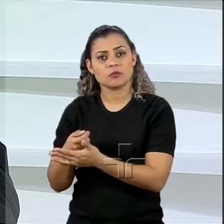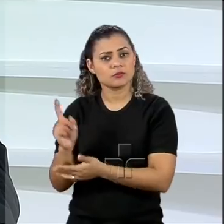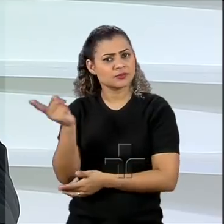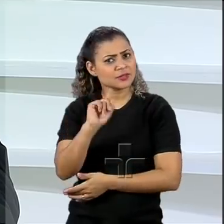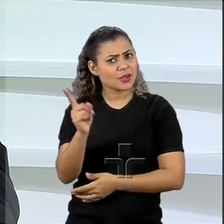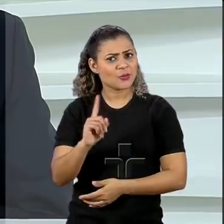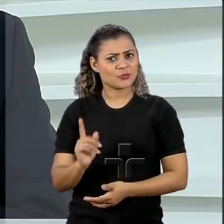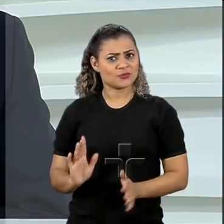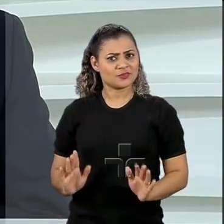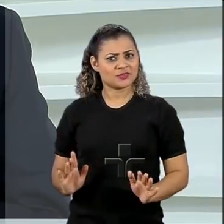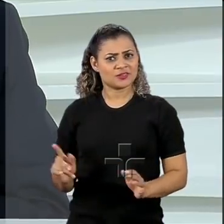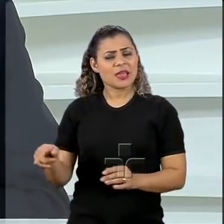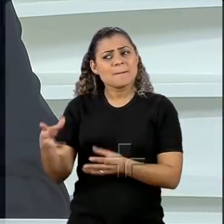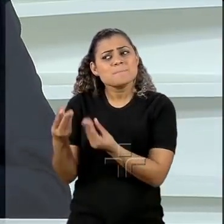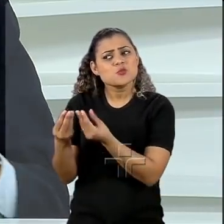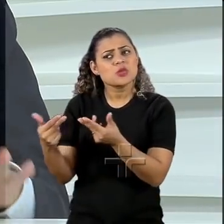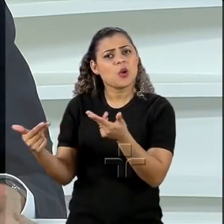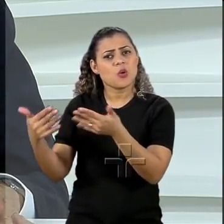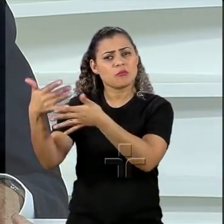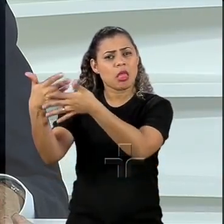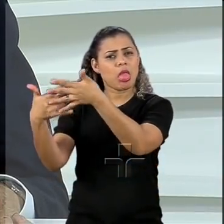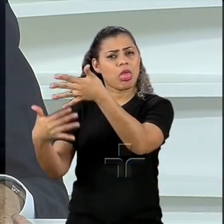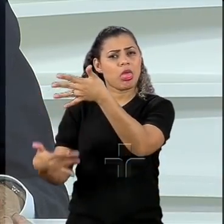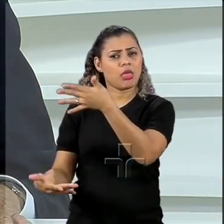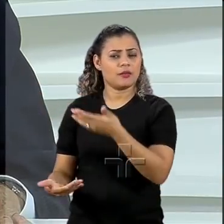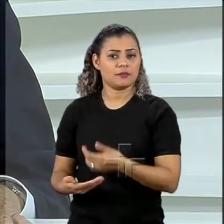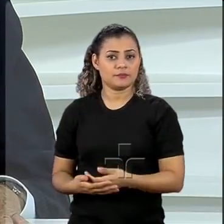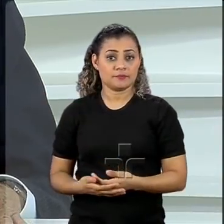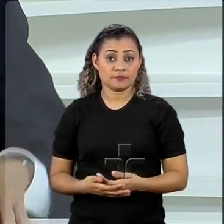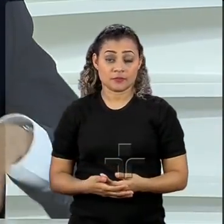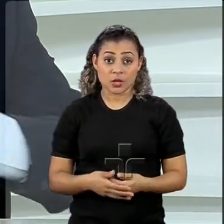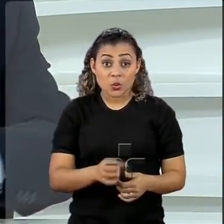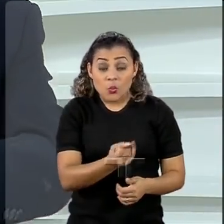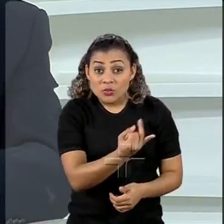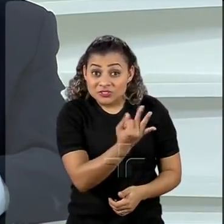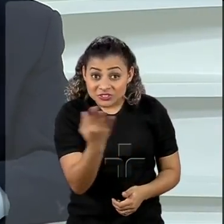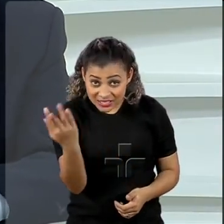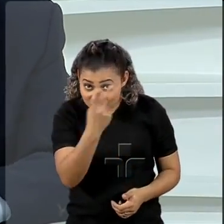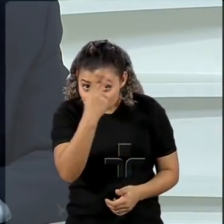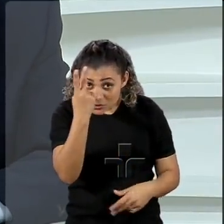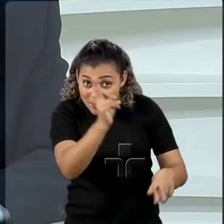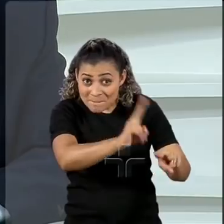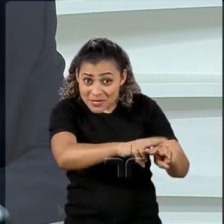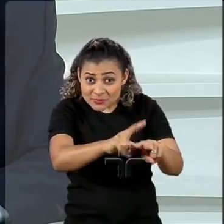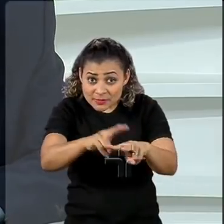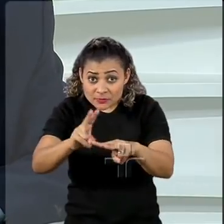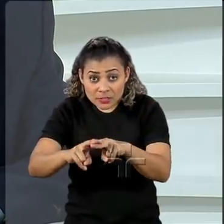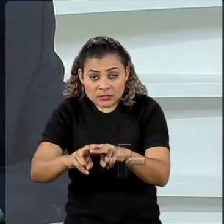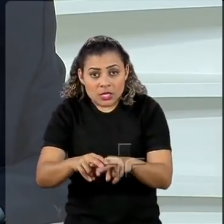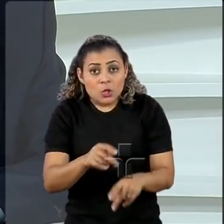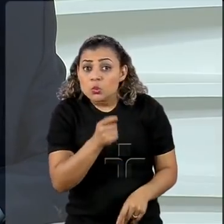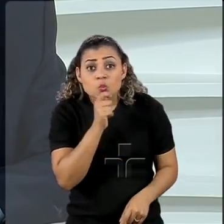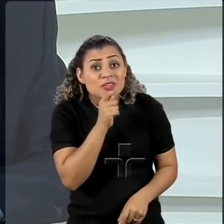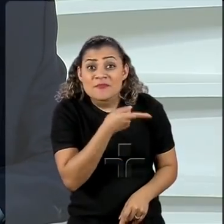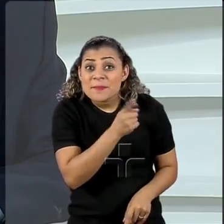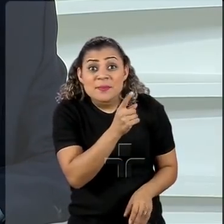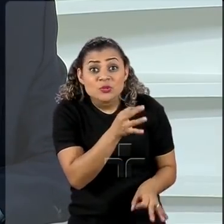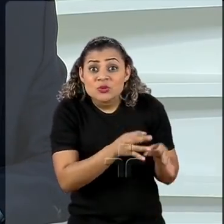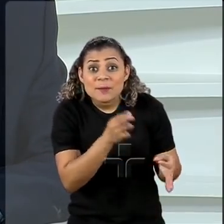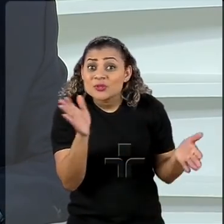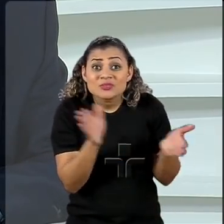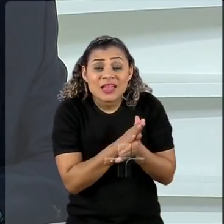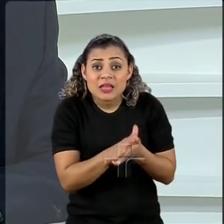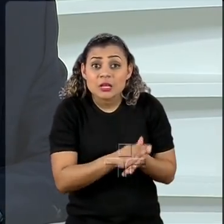contradições. Um número imenso de pessoas presas que não foram julgadas em primeira instância. Sim,